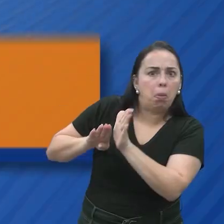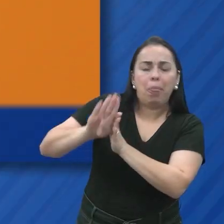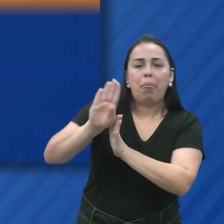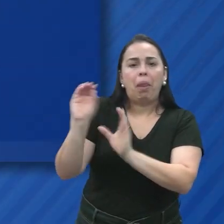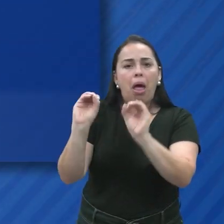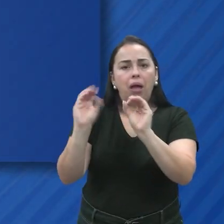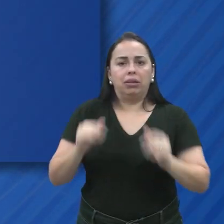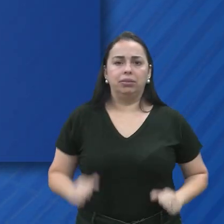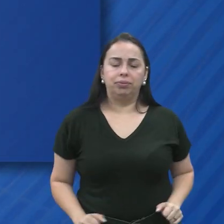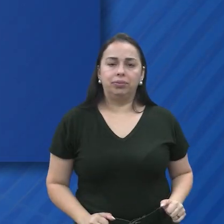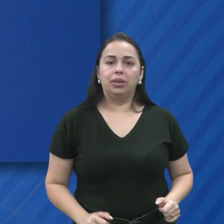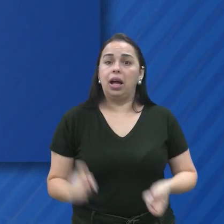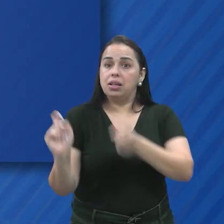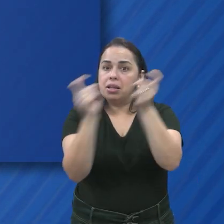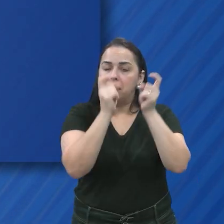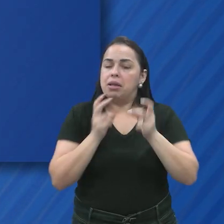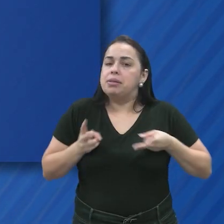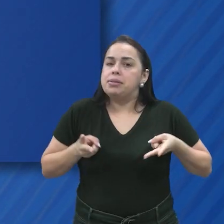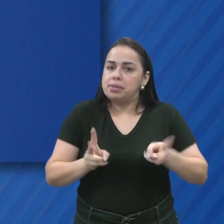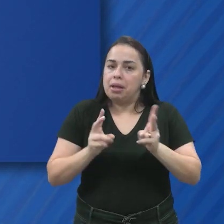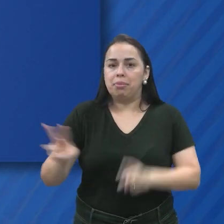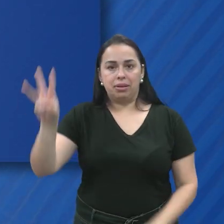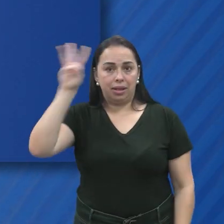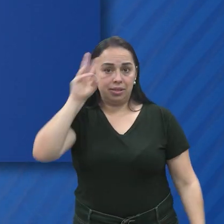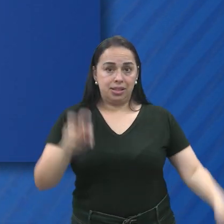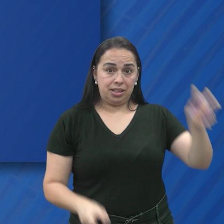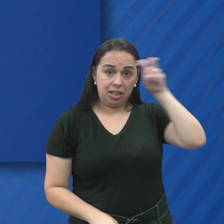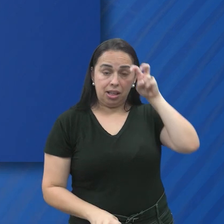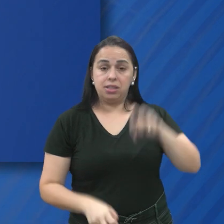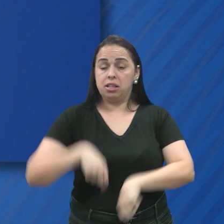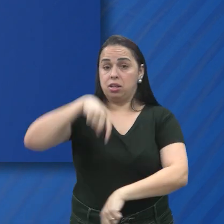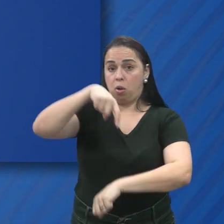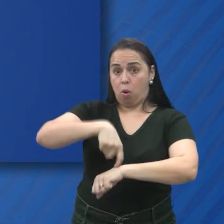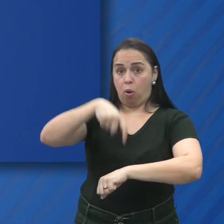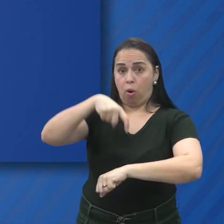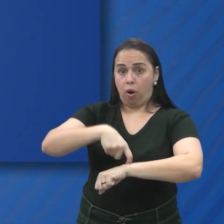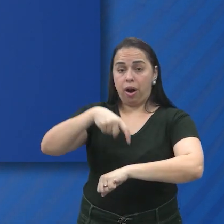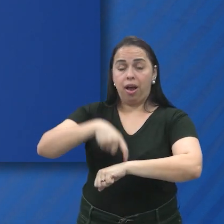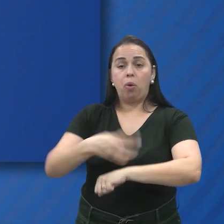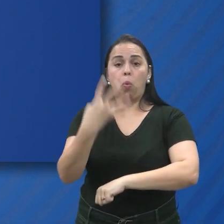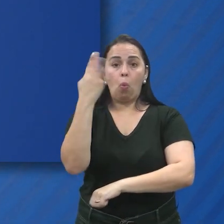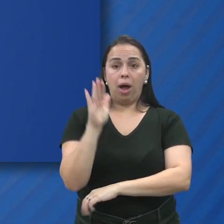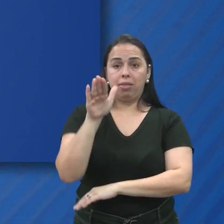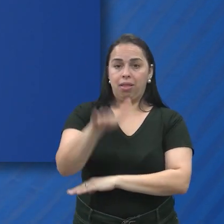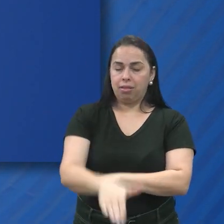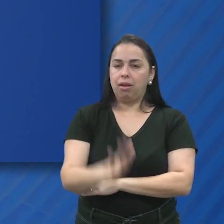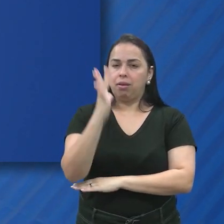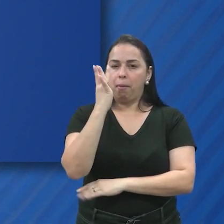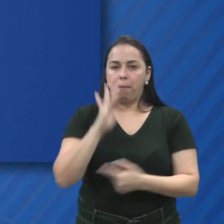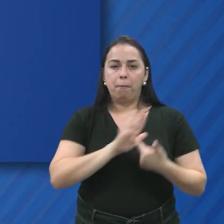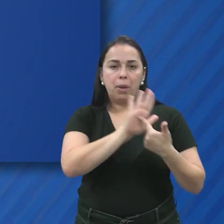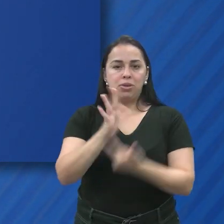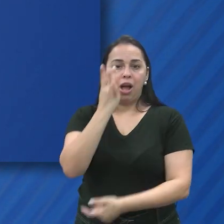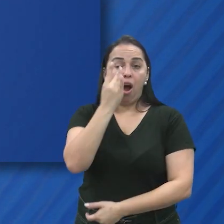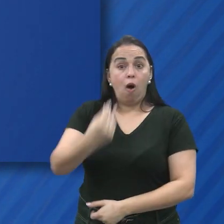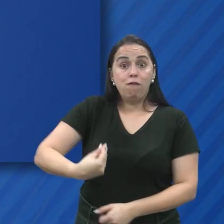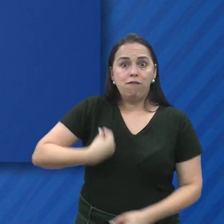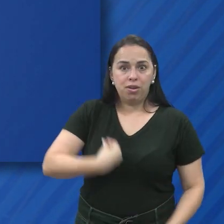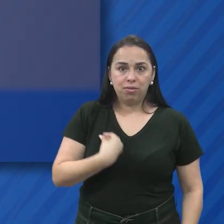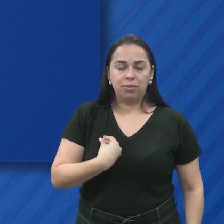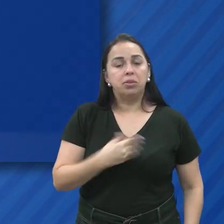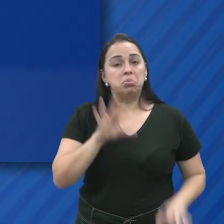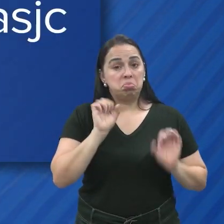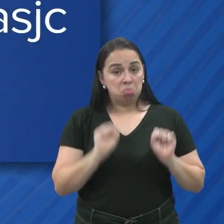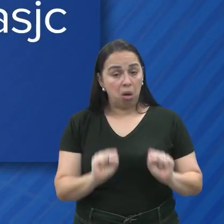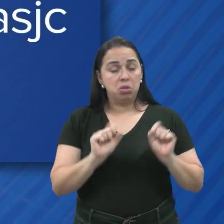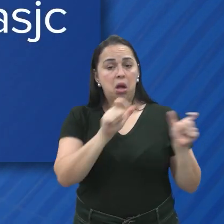anos. As sessões da Câmara são realizadas todas as terças e quintas, com transmissão ao vivo, a partir das 4 horas da tarde.